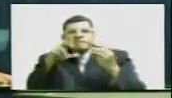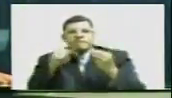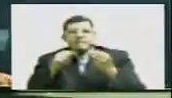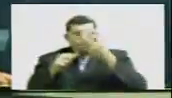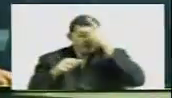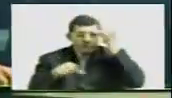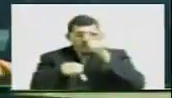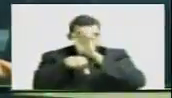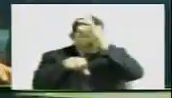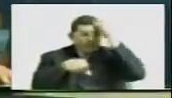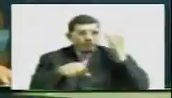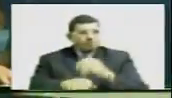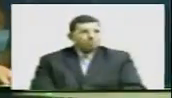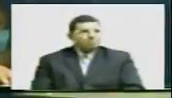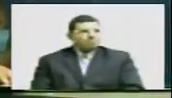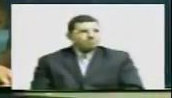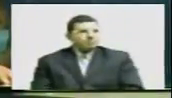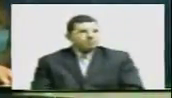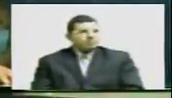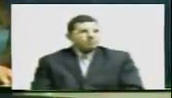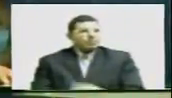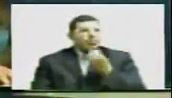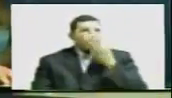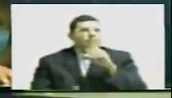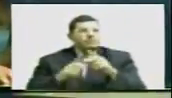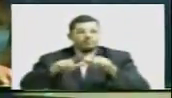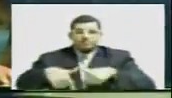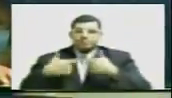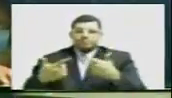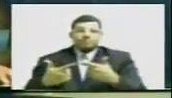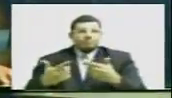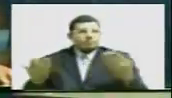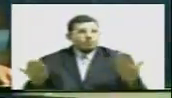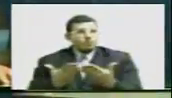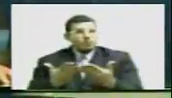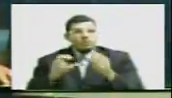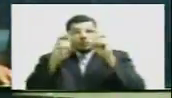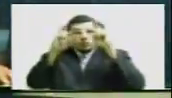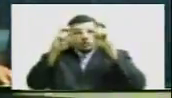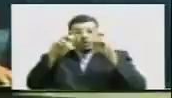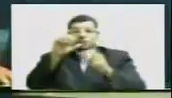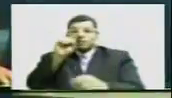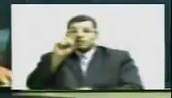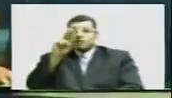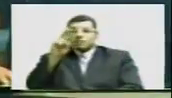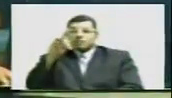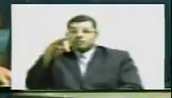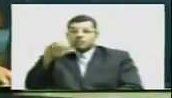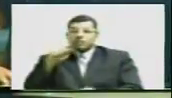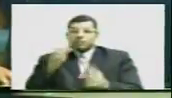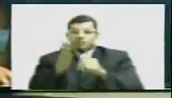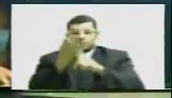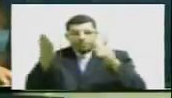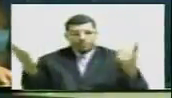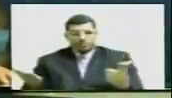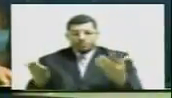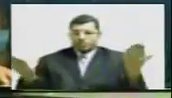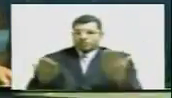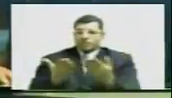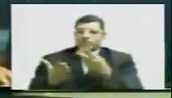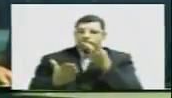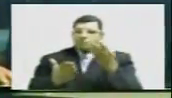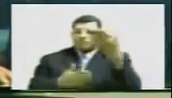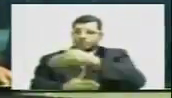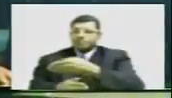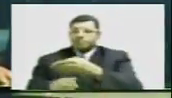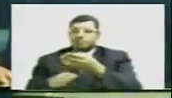para o povo do estado do Amazonas. Mas aproveitando esse gancho do tema Zona Franca, deputado Luiz Castro, o jornal A Crítica de hoje